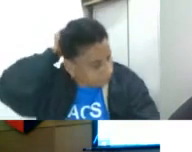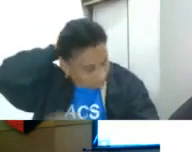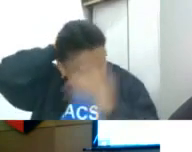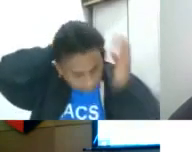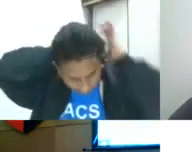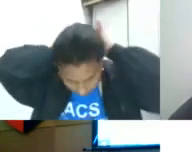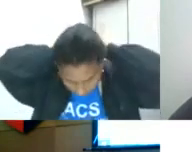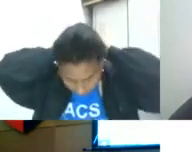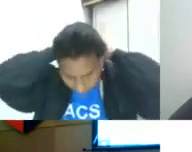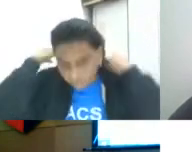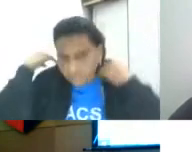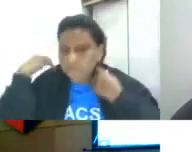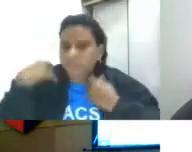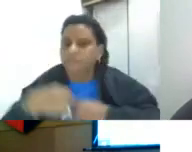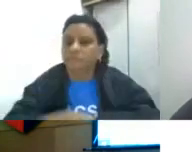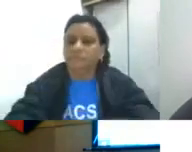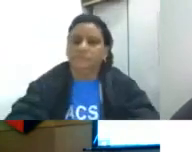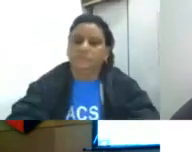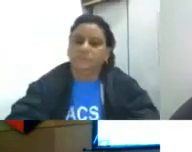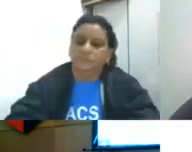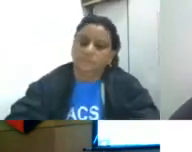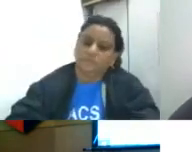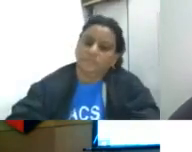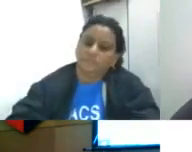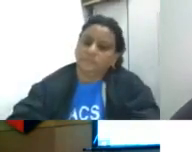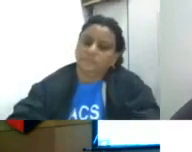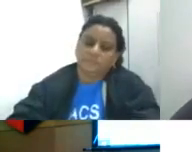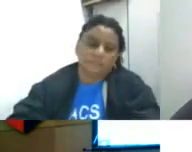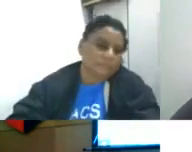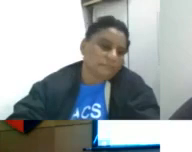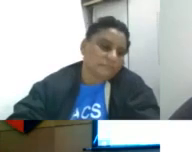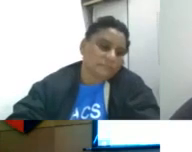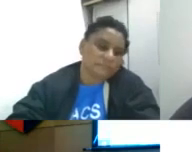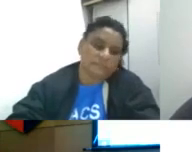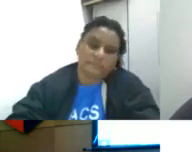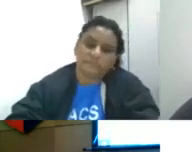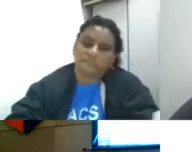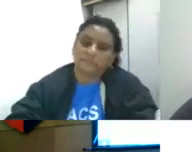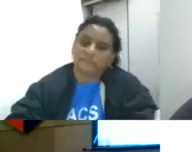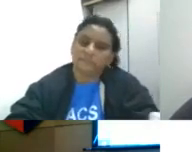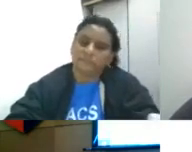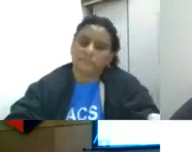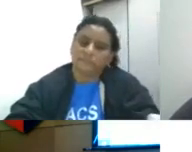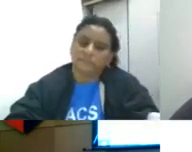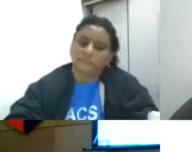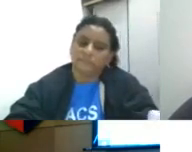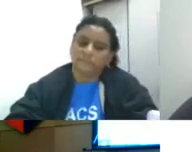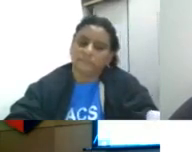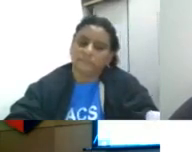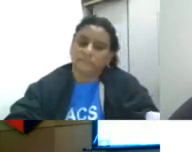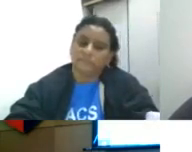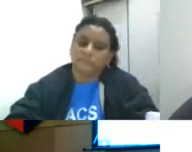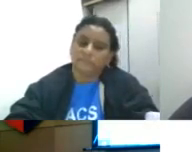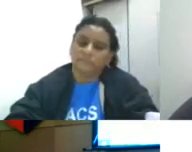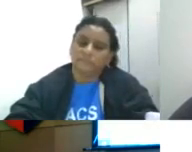primeira causa de morte em paciente HIV, com a taxa de cura de aproximadamente 23%, retratamento 10,7%,